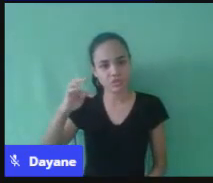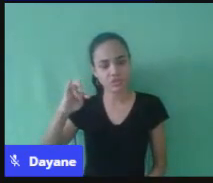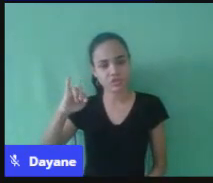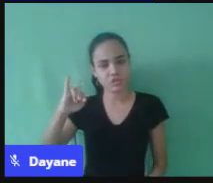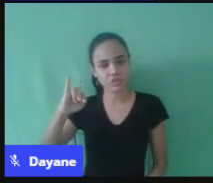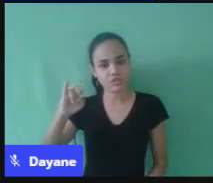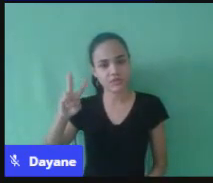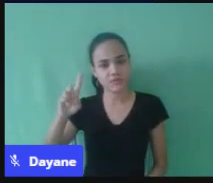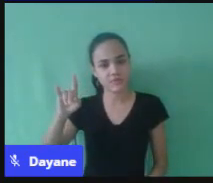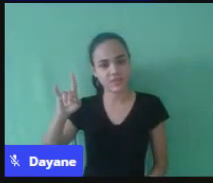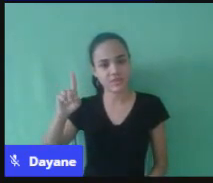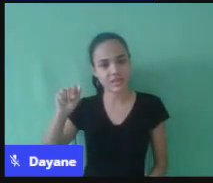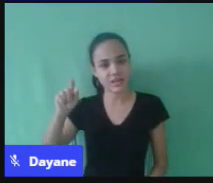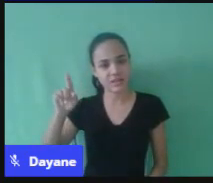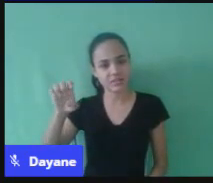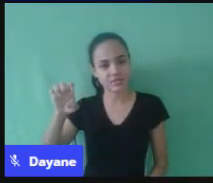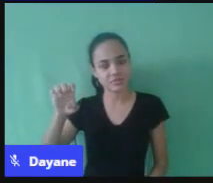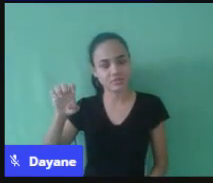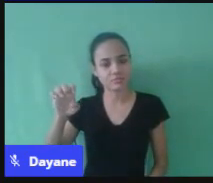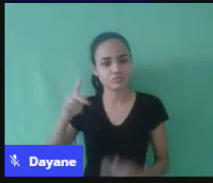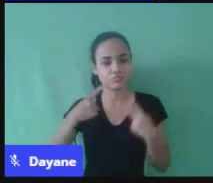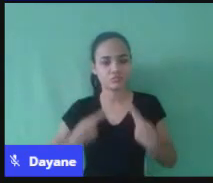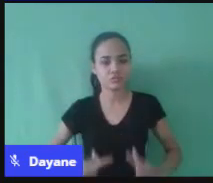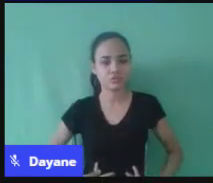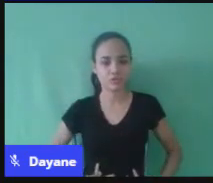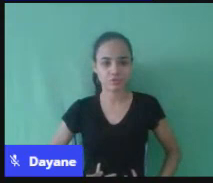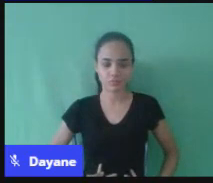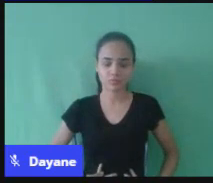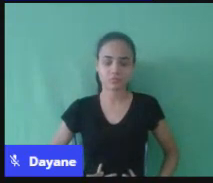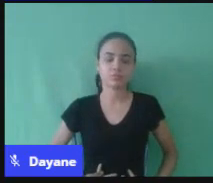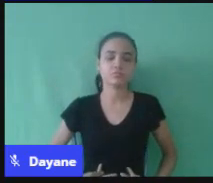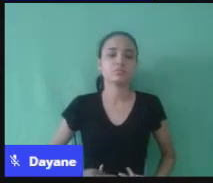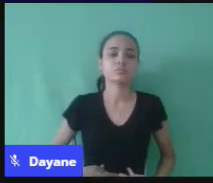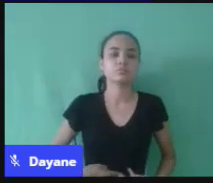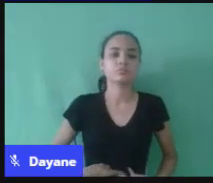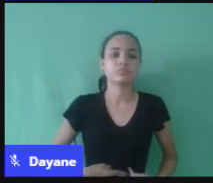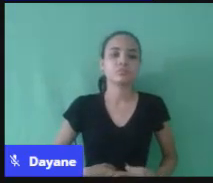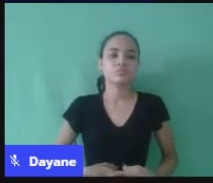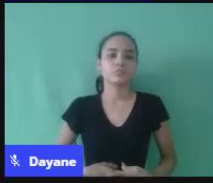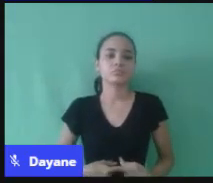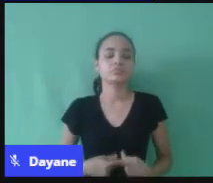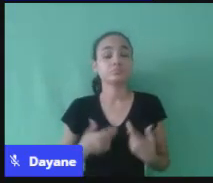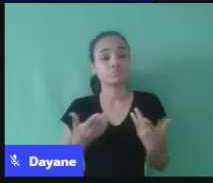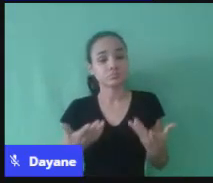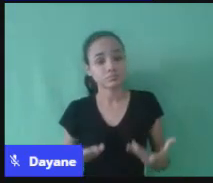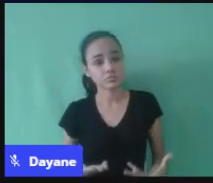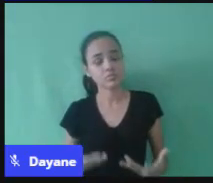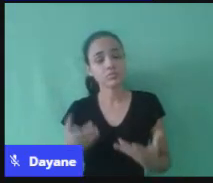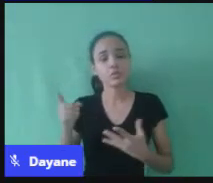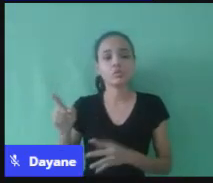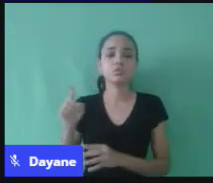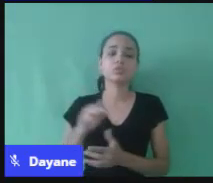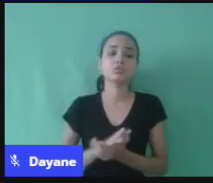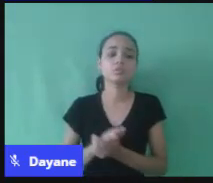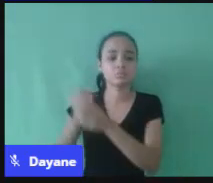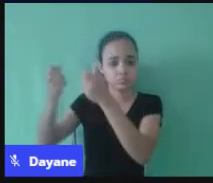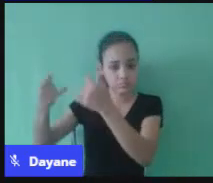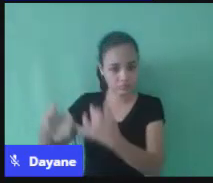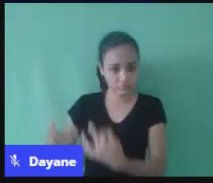Isso mesmo. Inclusive, partindo sobretudo do que o Antônio está dizendo,